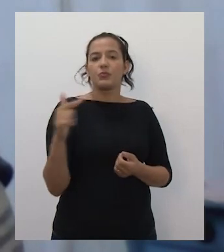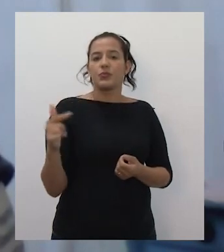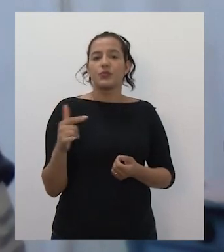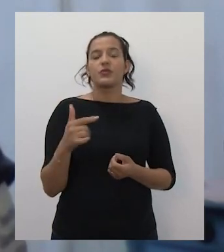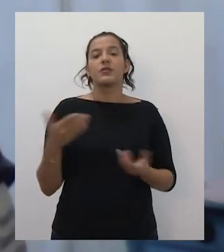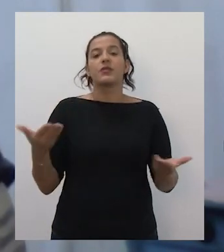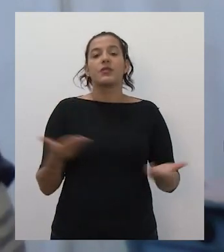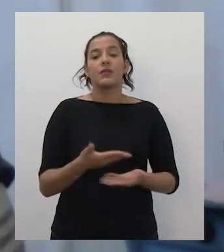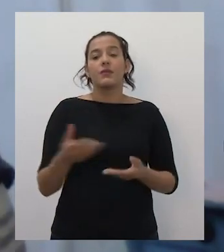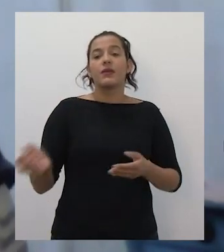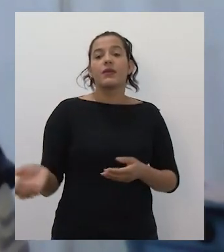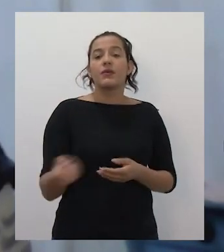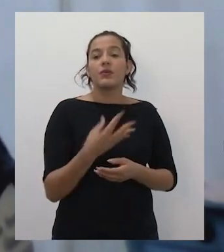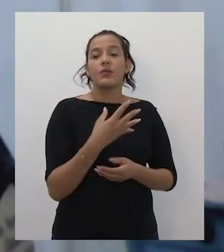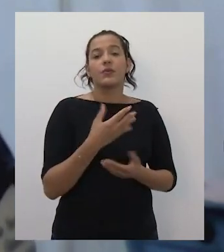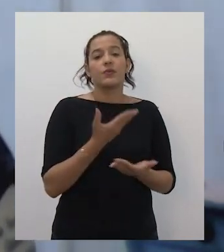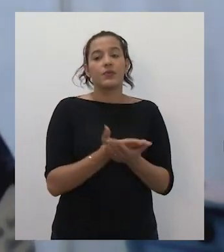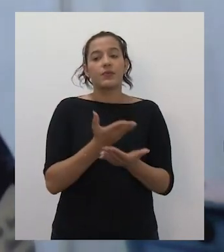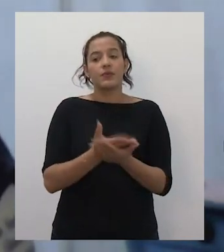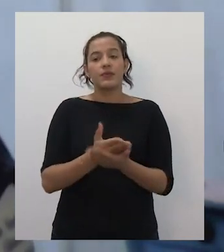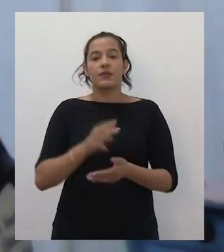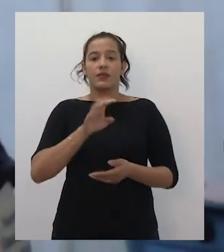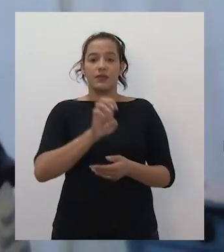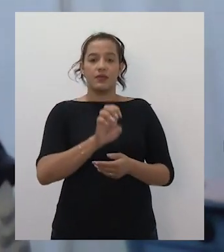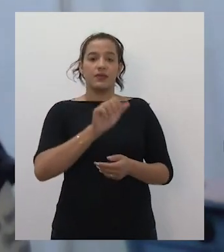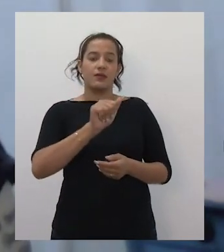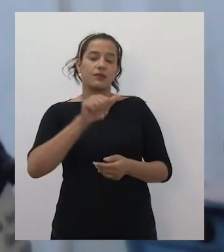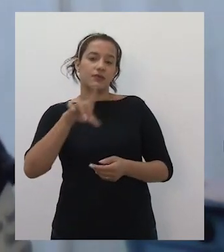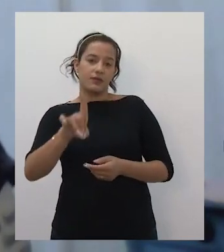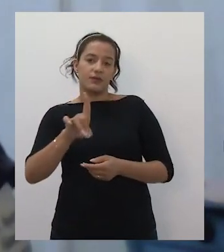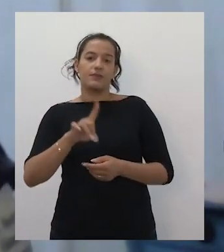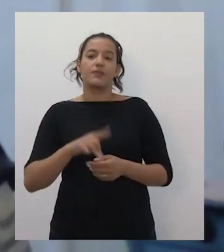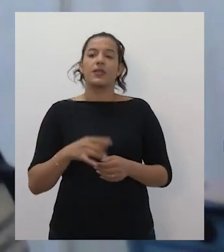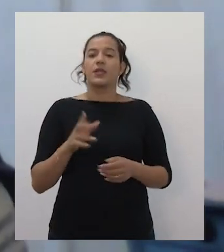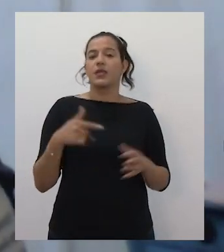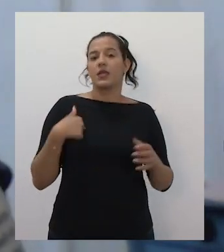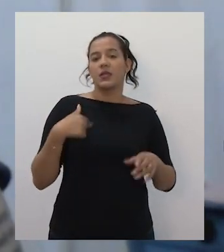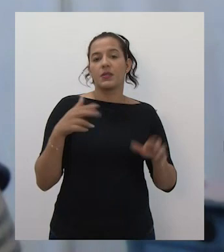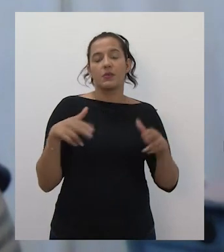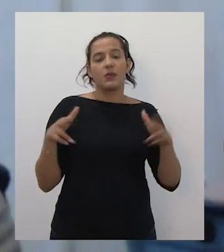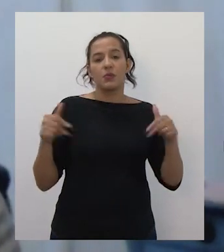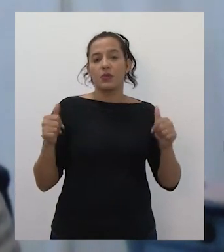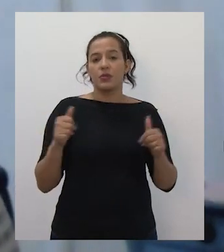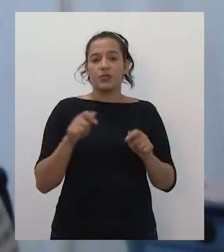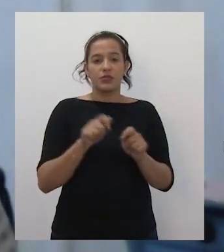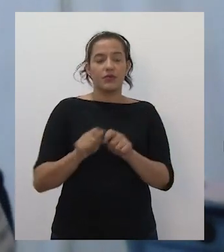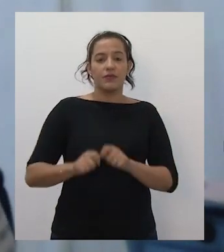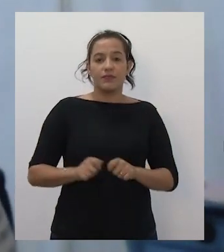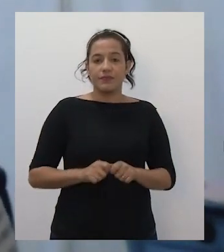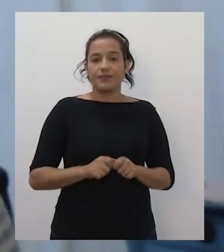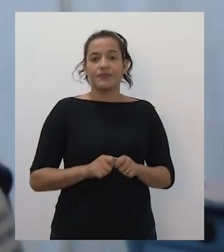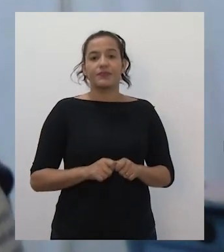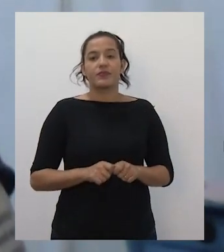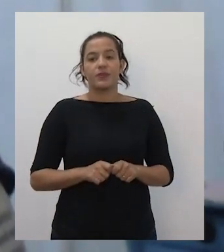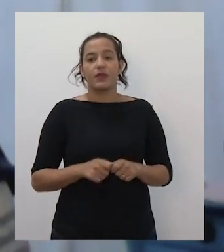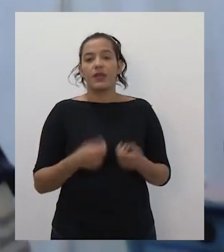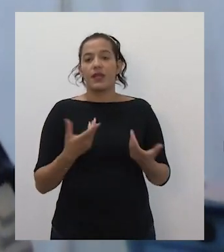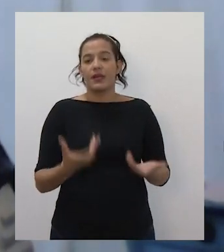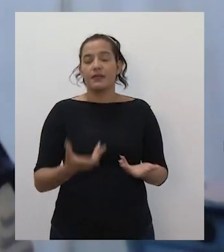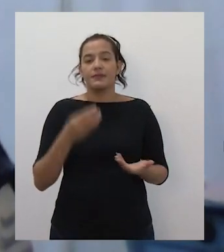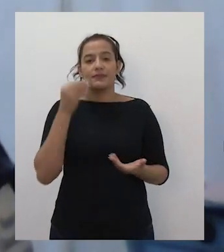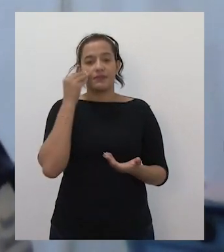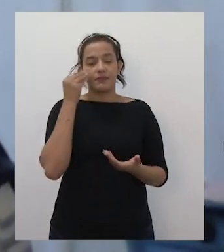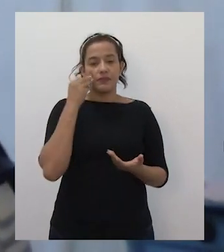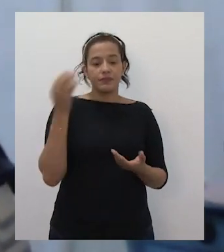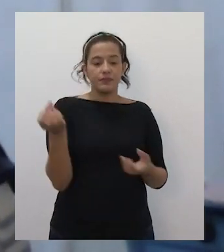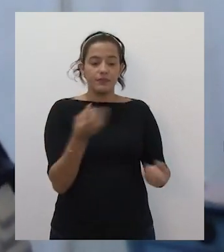eu também comecei a fazer um curso em EAD, que também nunca tinha feito e que, então, essas